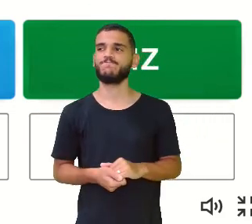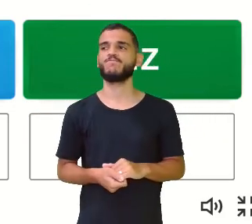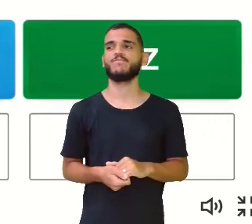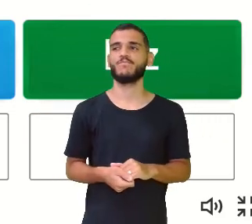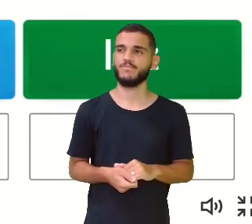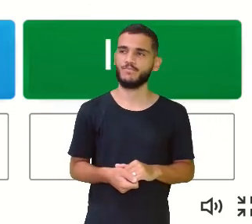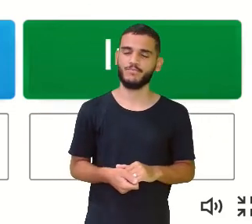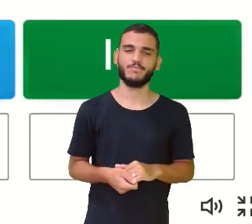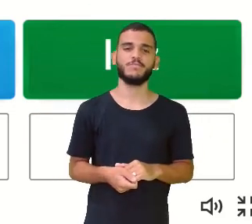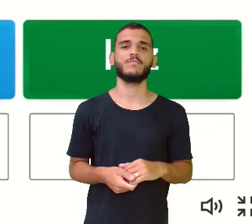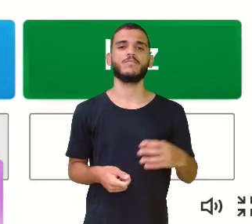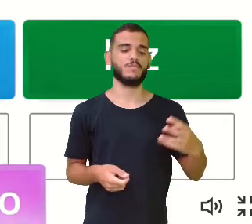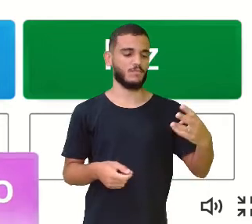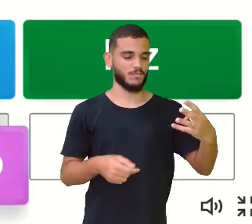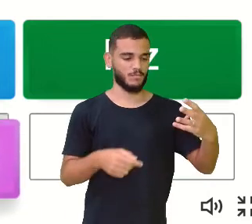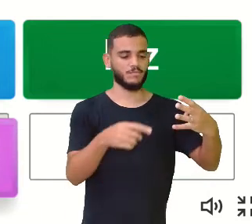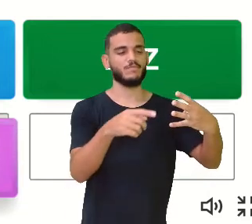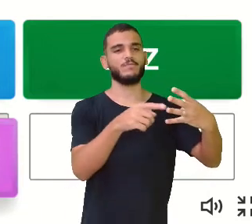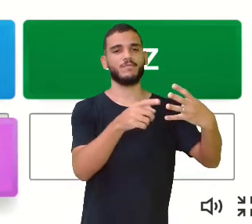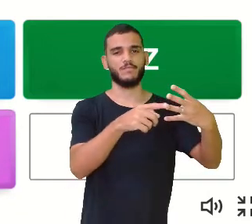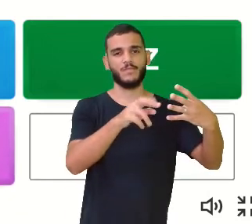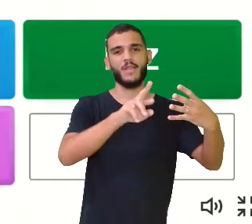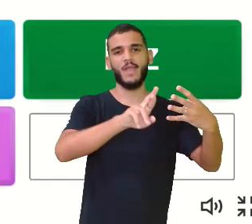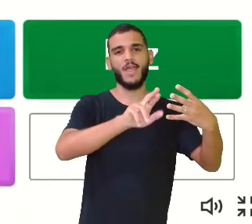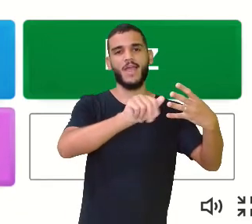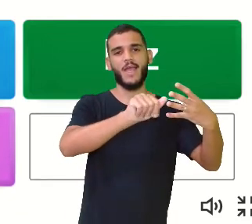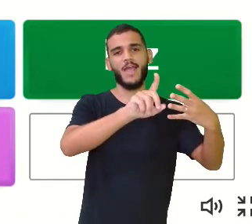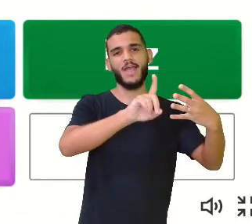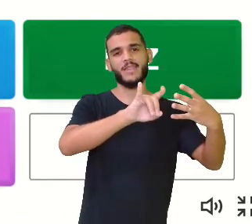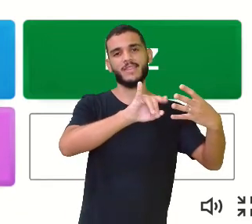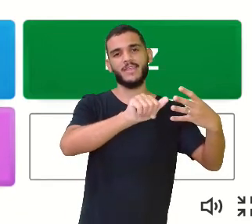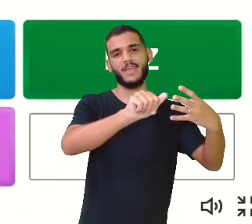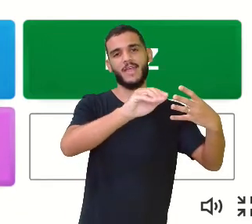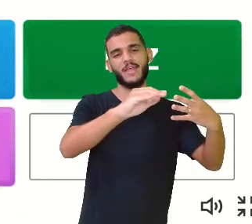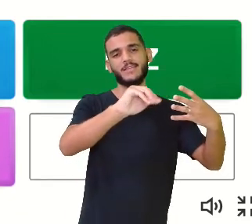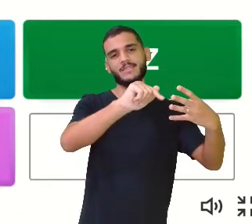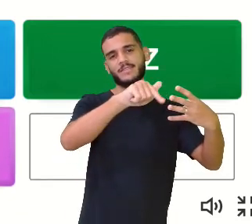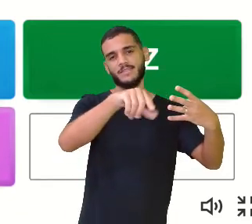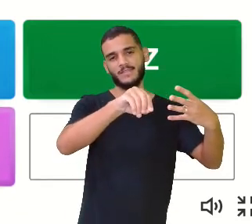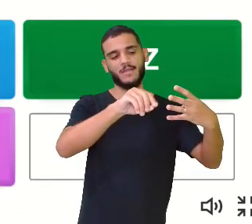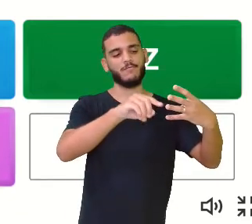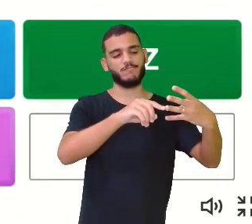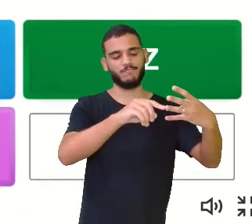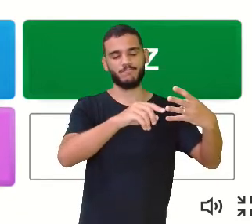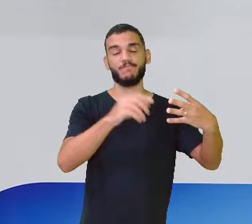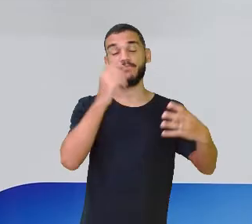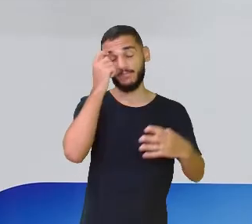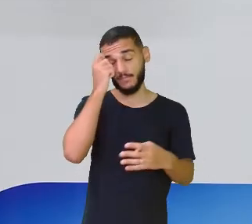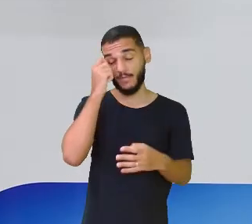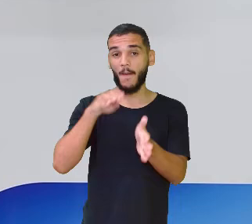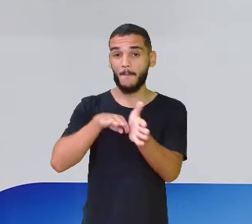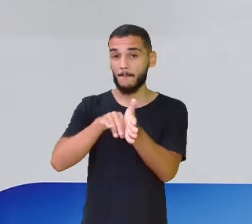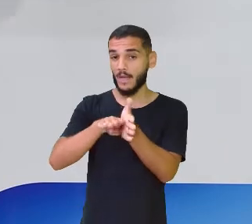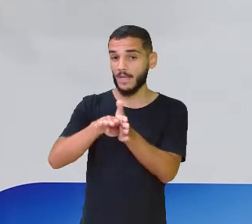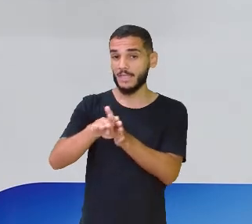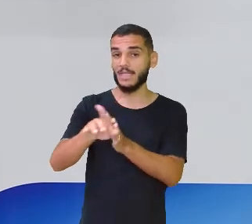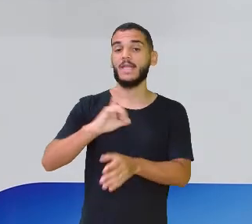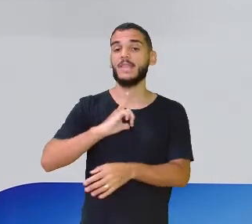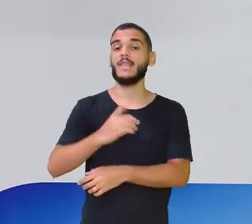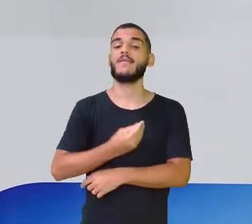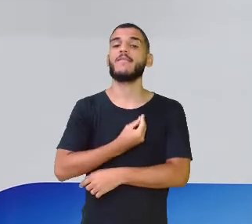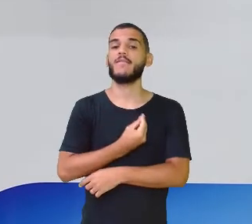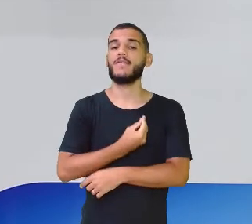Abióticos. Abióticos. A Yasmin disse. Muito bem. E as bactérias? São seres que têm vida ou seres que não têm